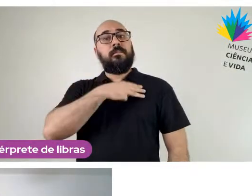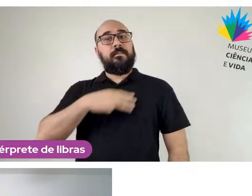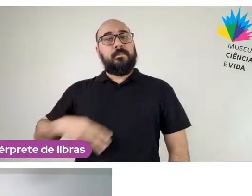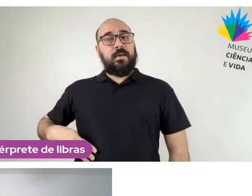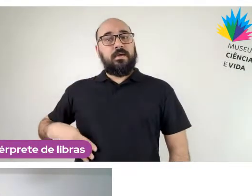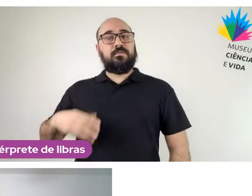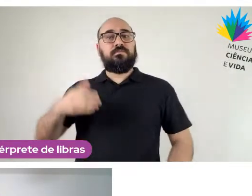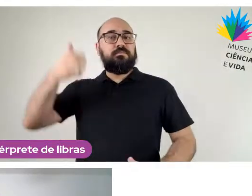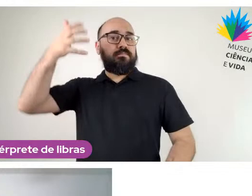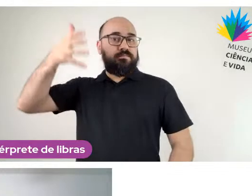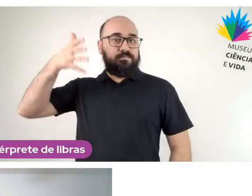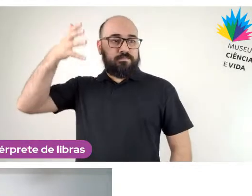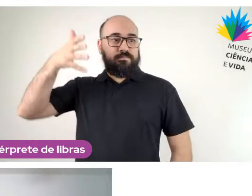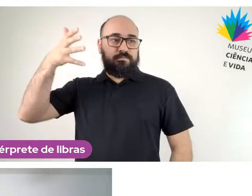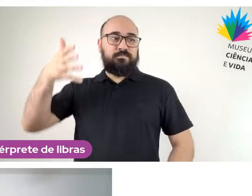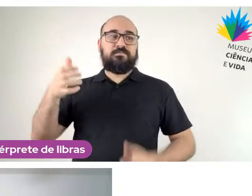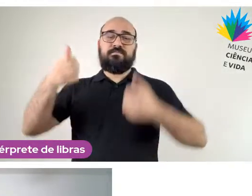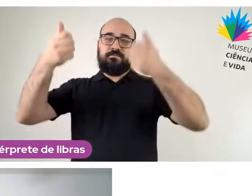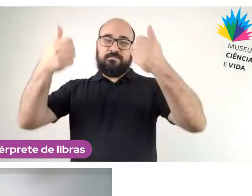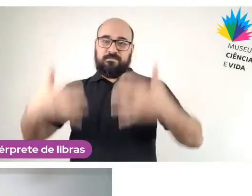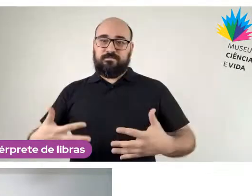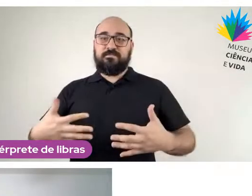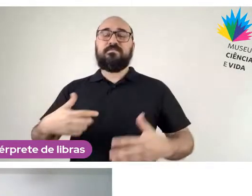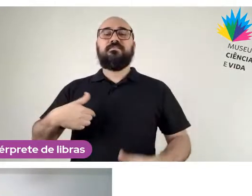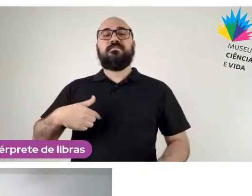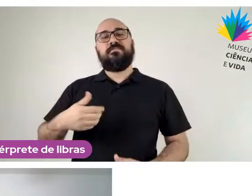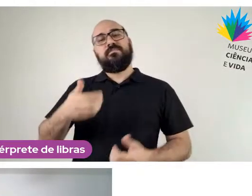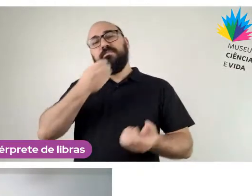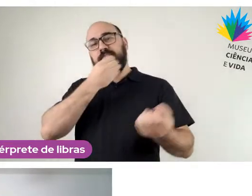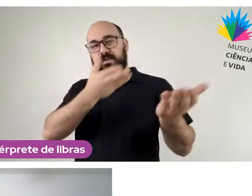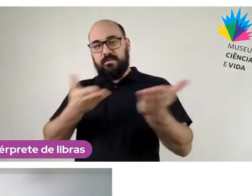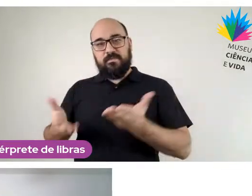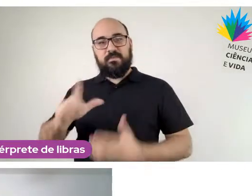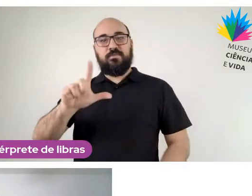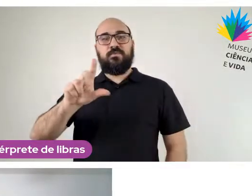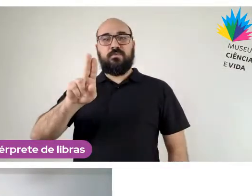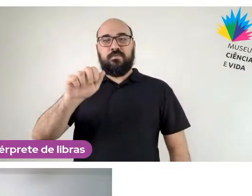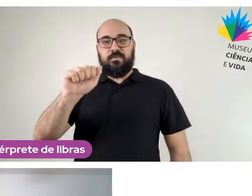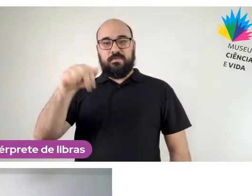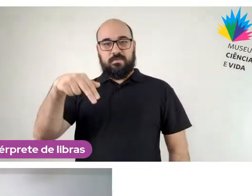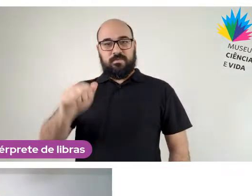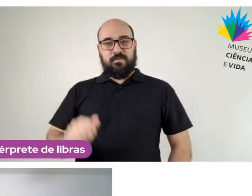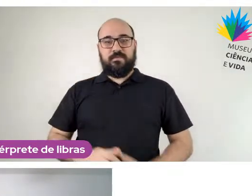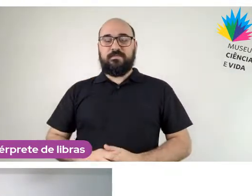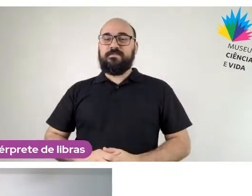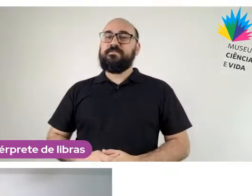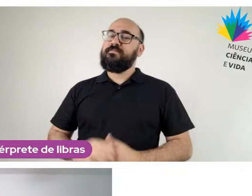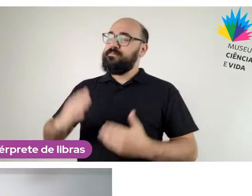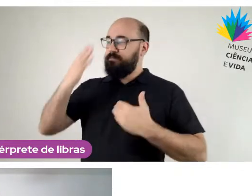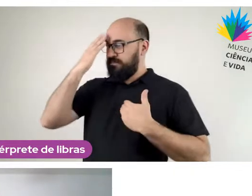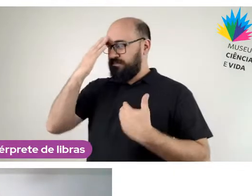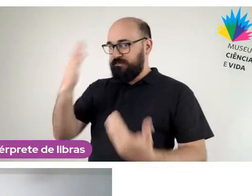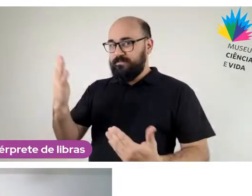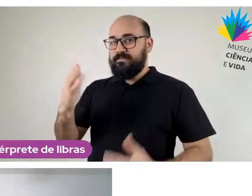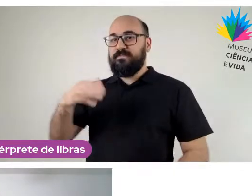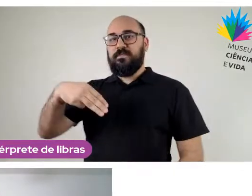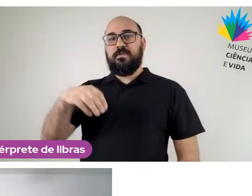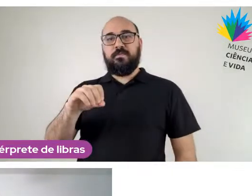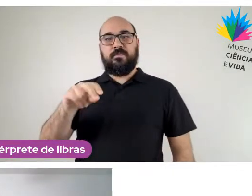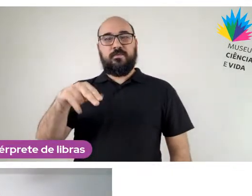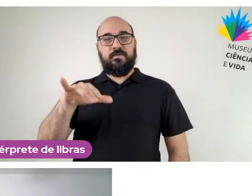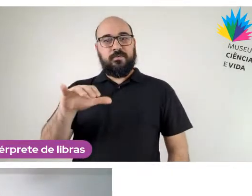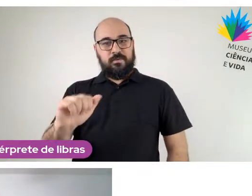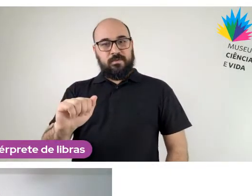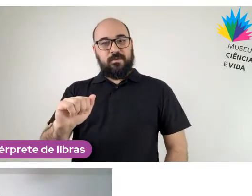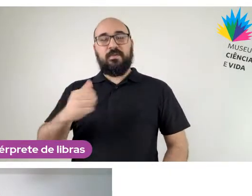e fará as honras da casa. Seja bem-vinda, Luana. Oi, Mônica. Boa noite a todos. É